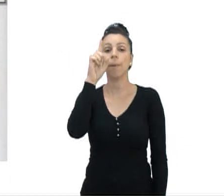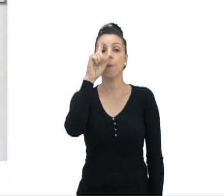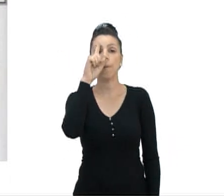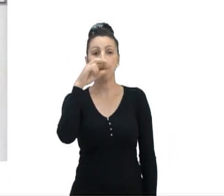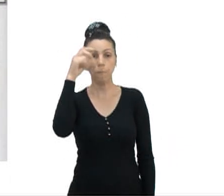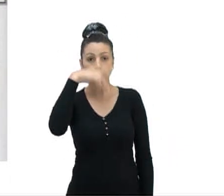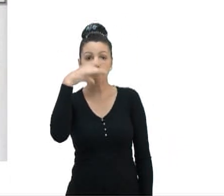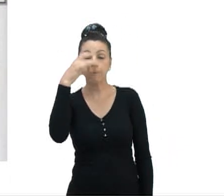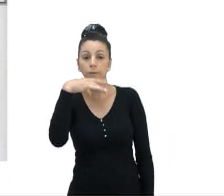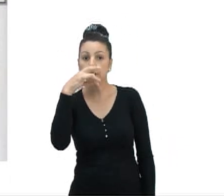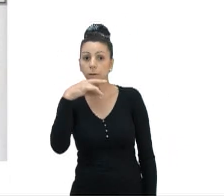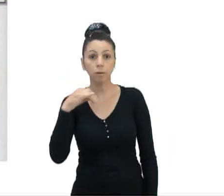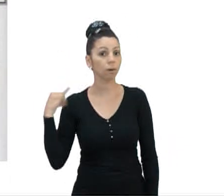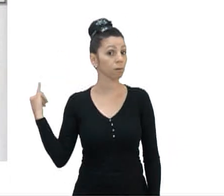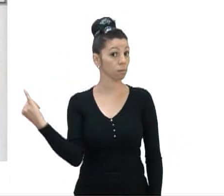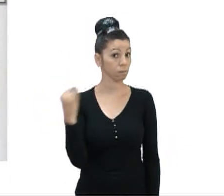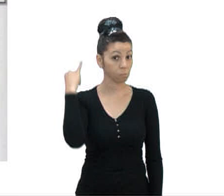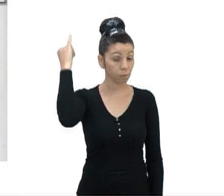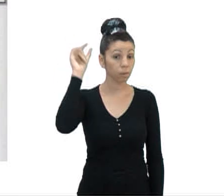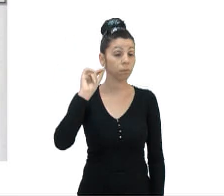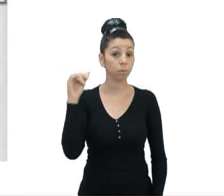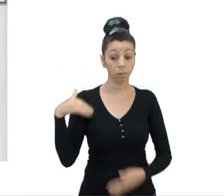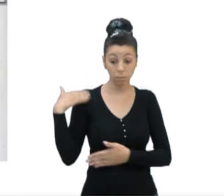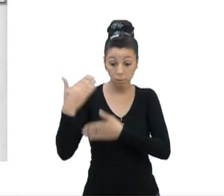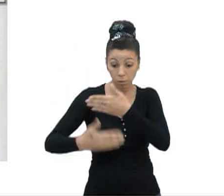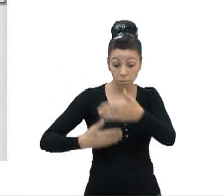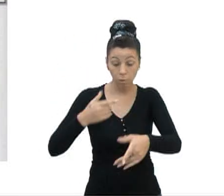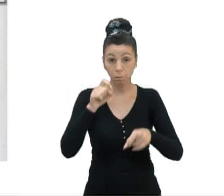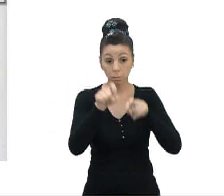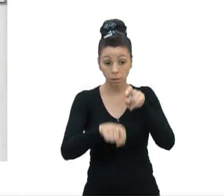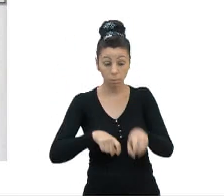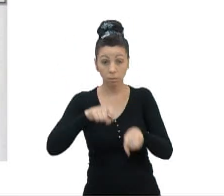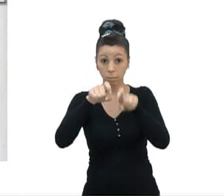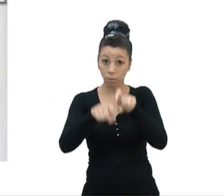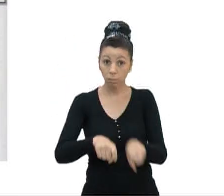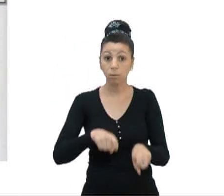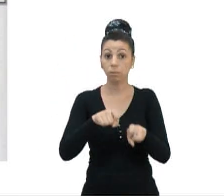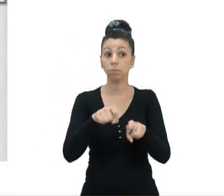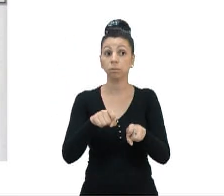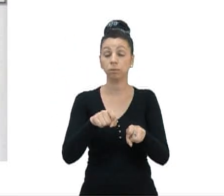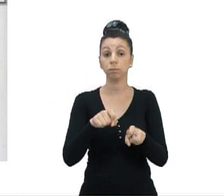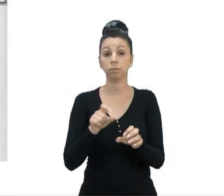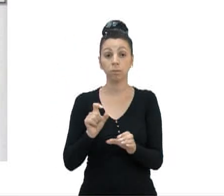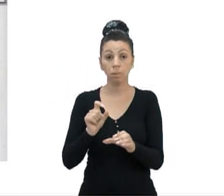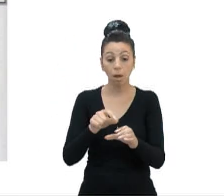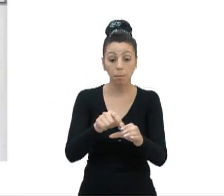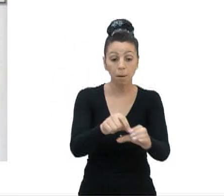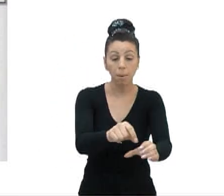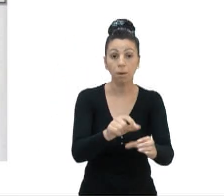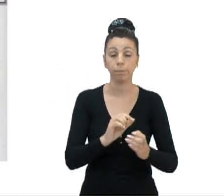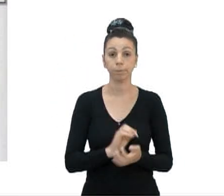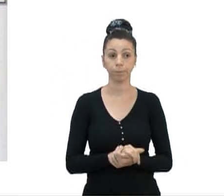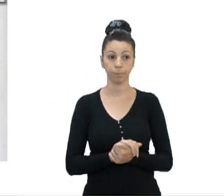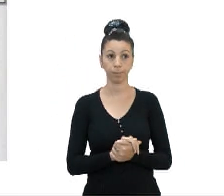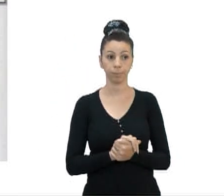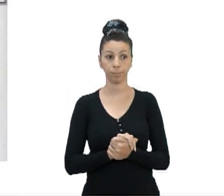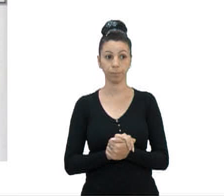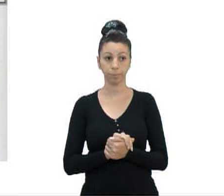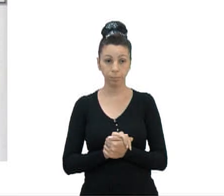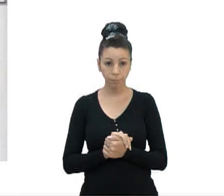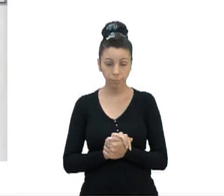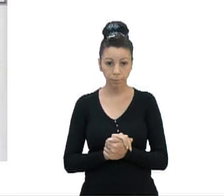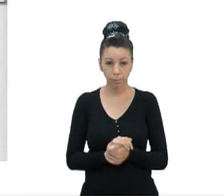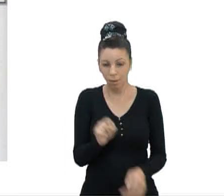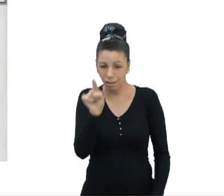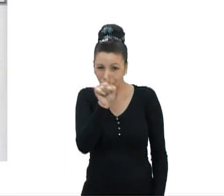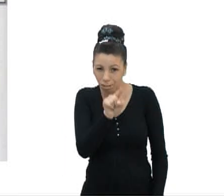para o desenvolvimento agrícola. São áreas onde é utilizado para o desenvolvimento da agricultura, especialmente. Aqui bem na